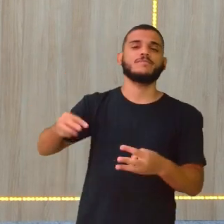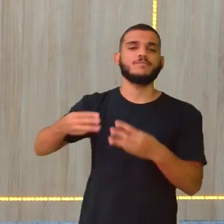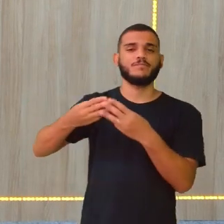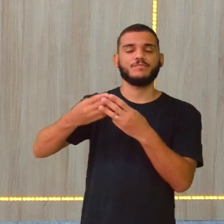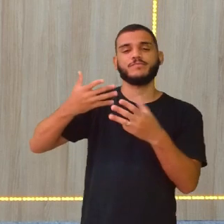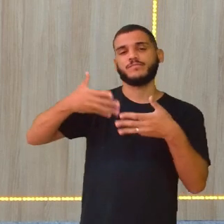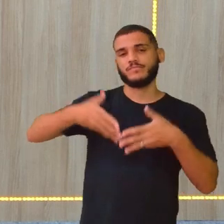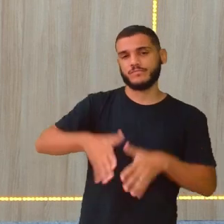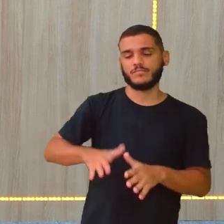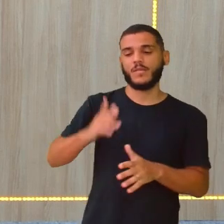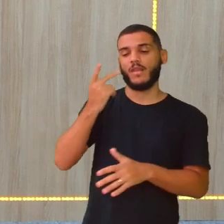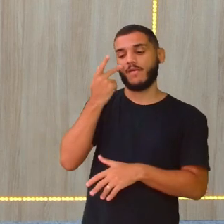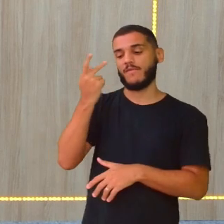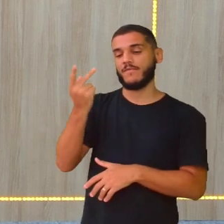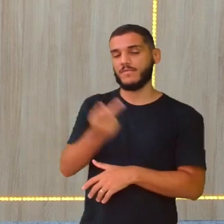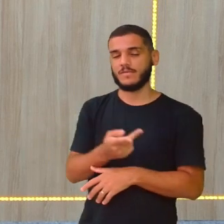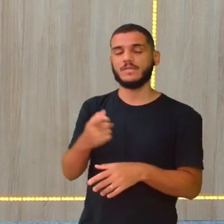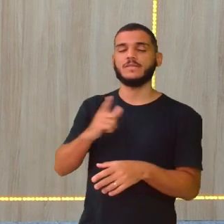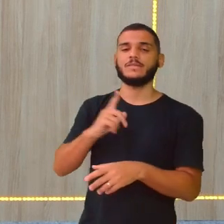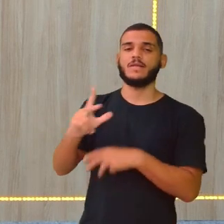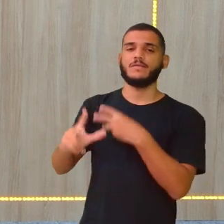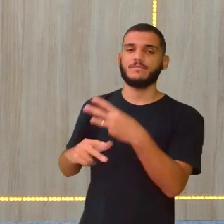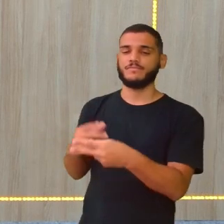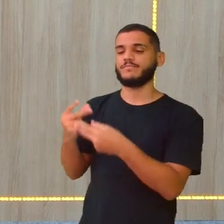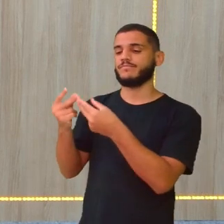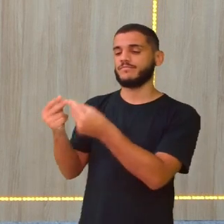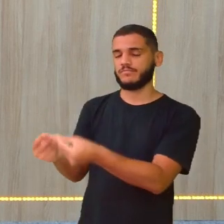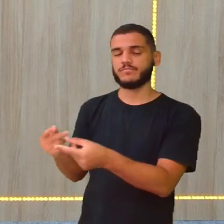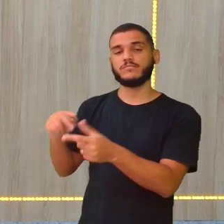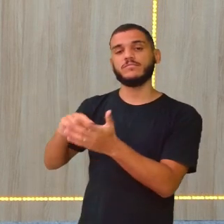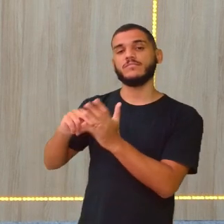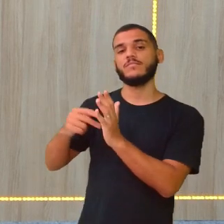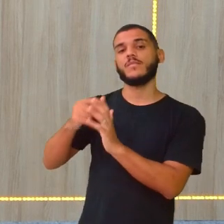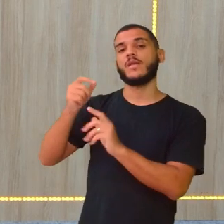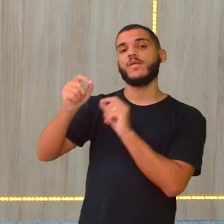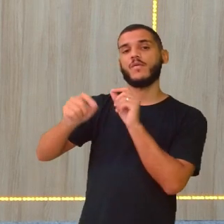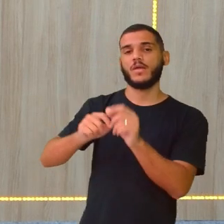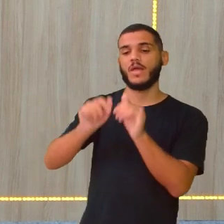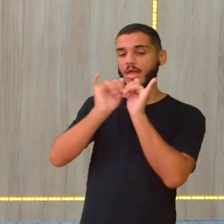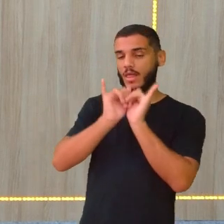eles trazem também esses elementos que são como um prenúncio, não